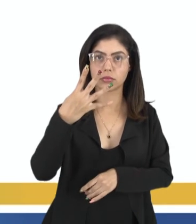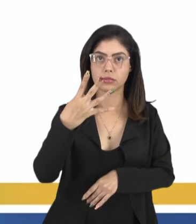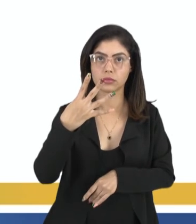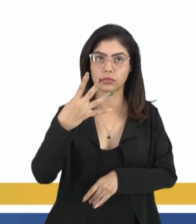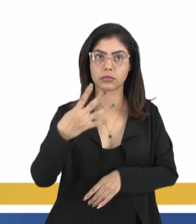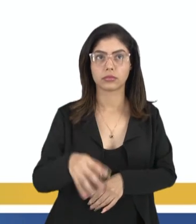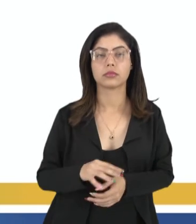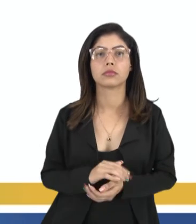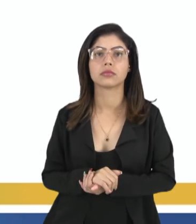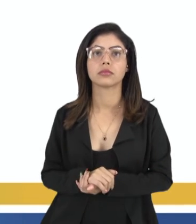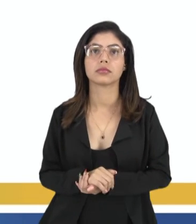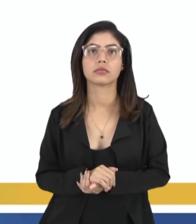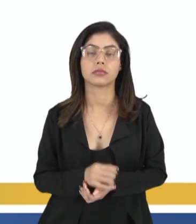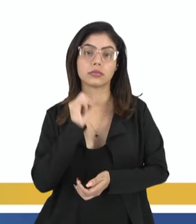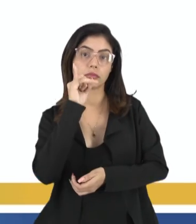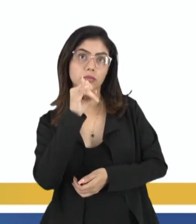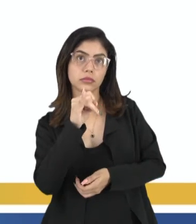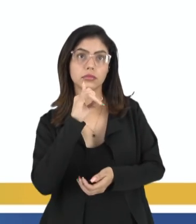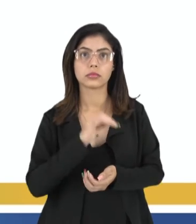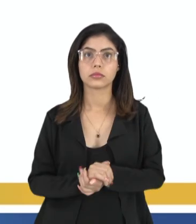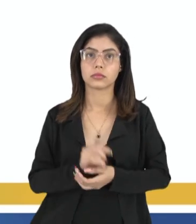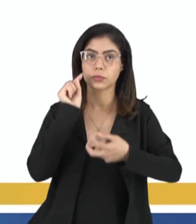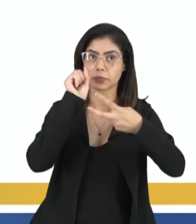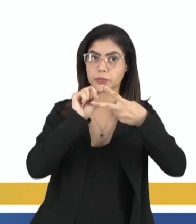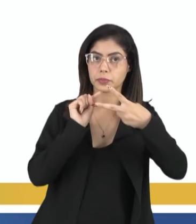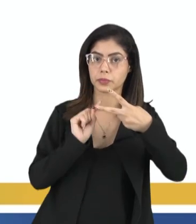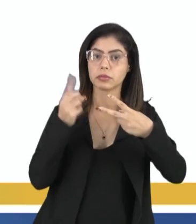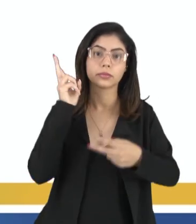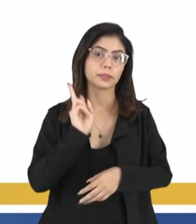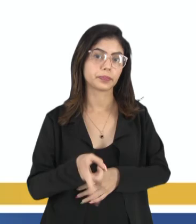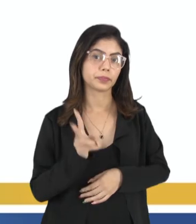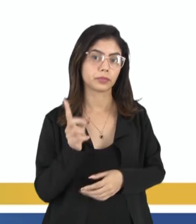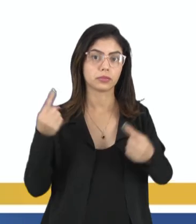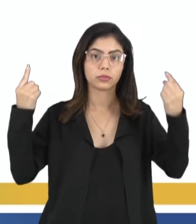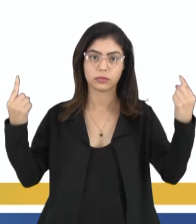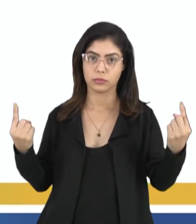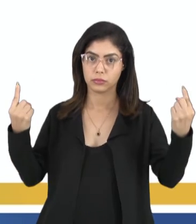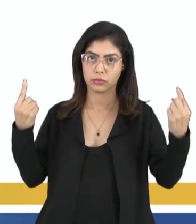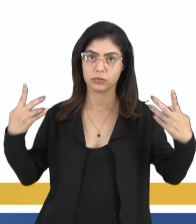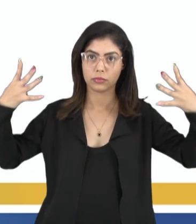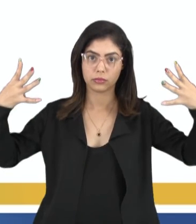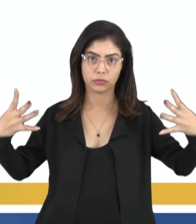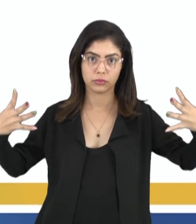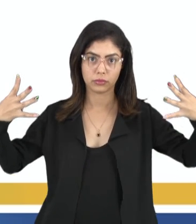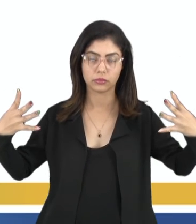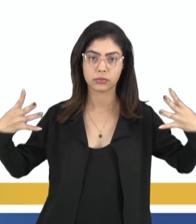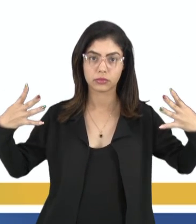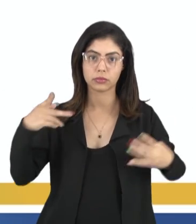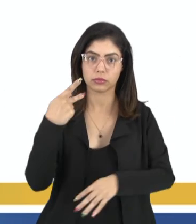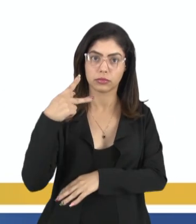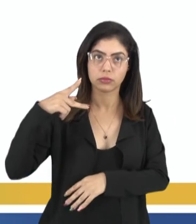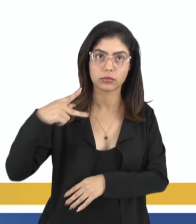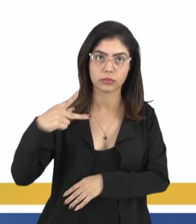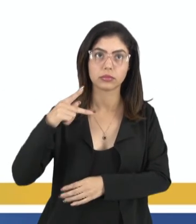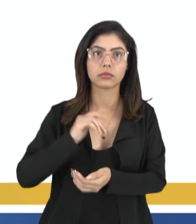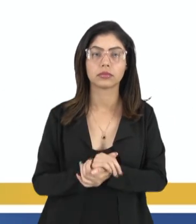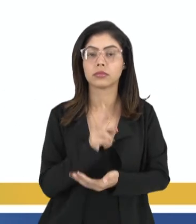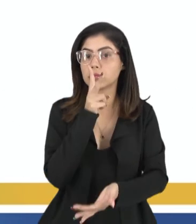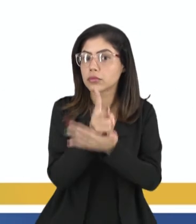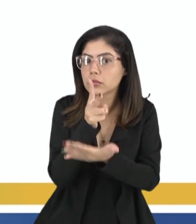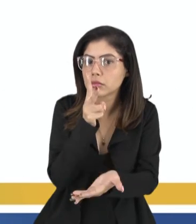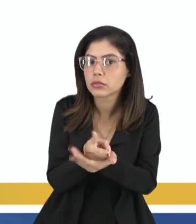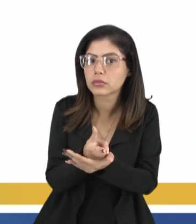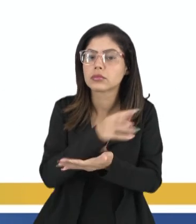3, 4. Então, se esses dois têm a mesma quantidade de prótons, a gente pode afirmar que eles são o